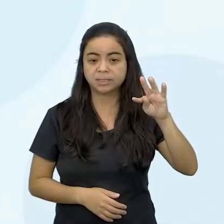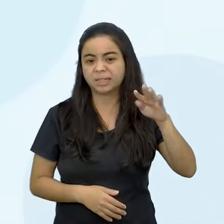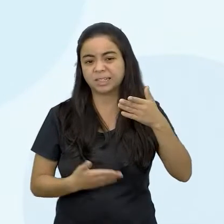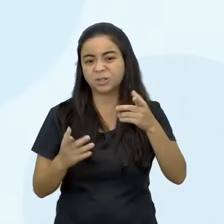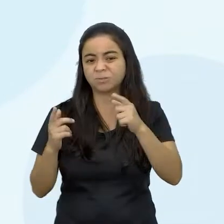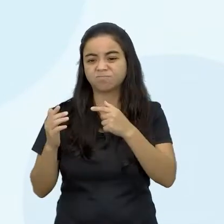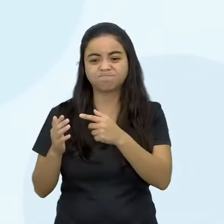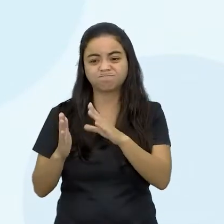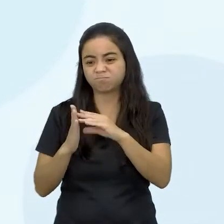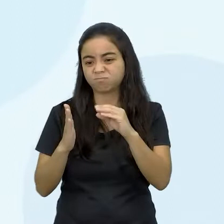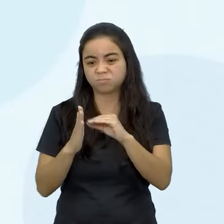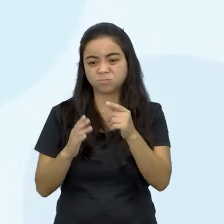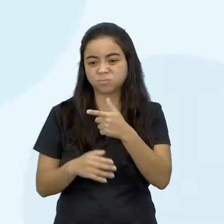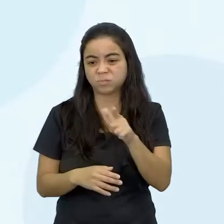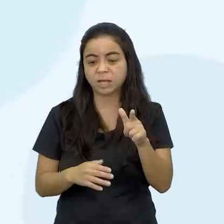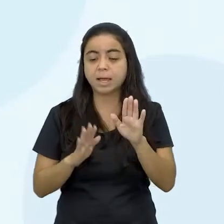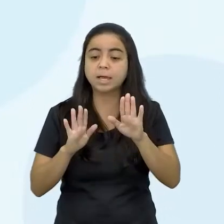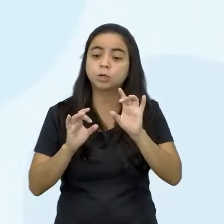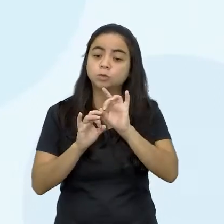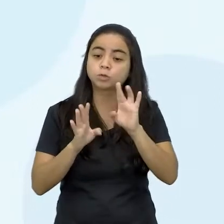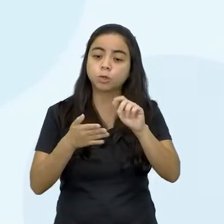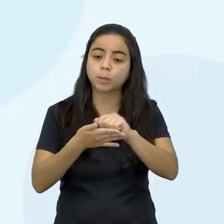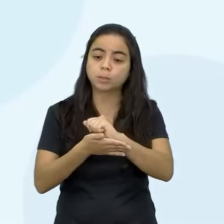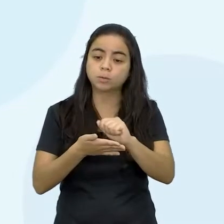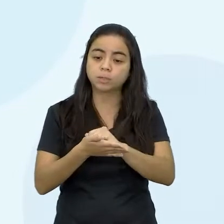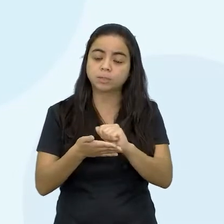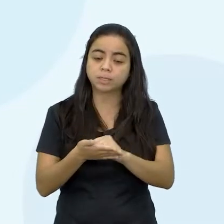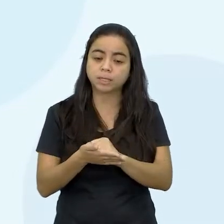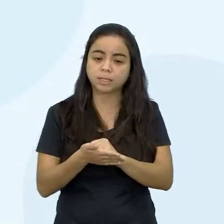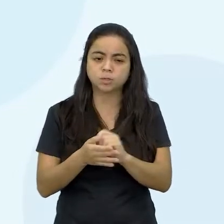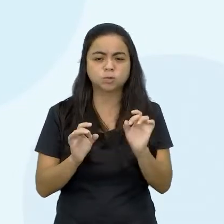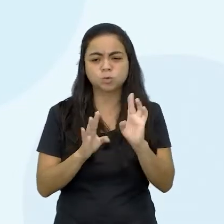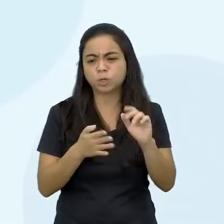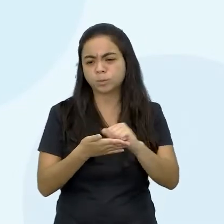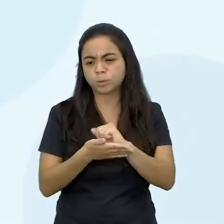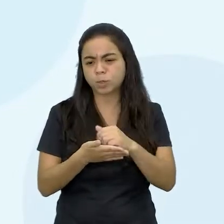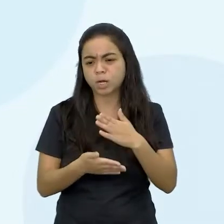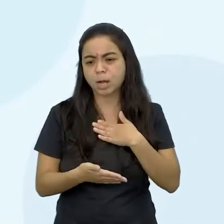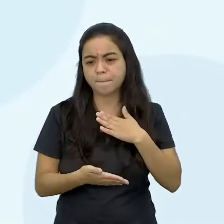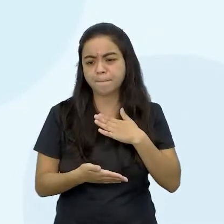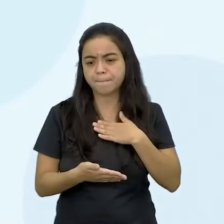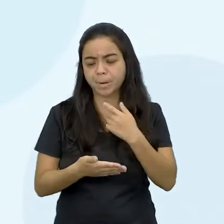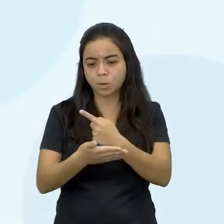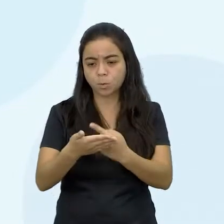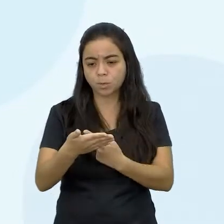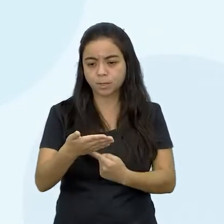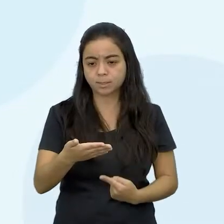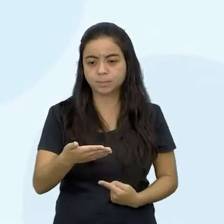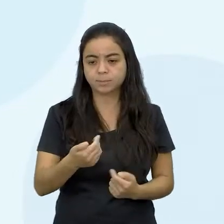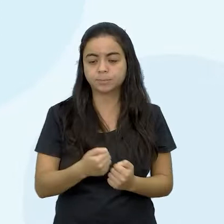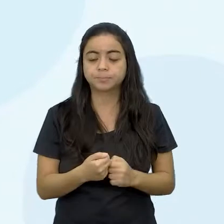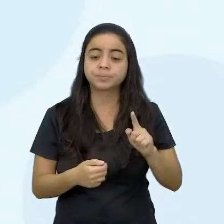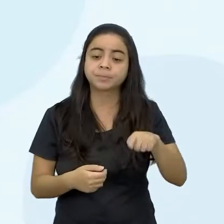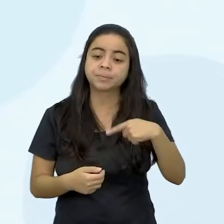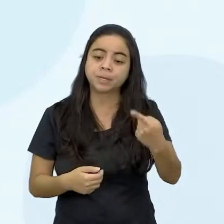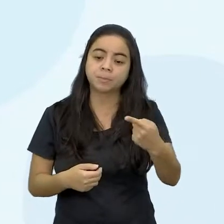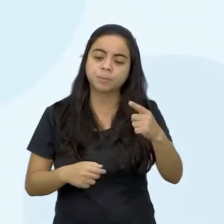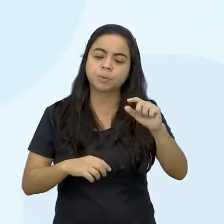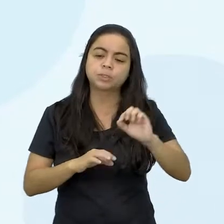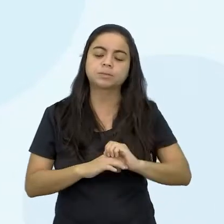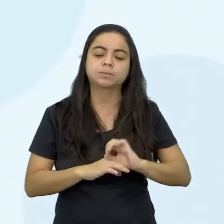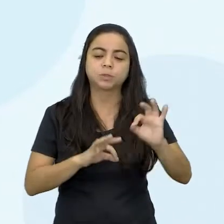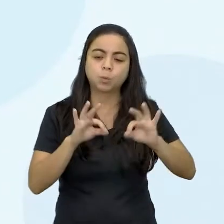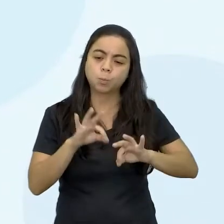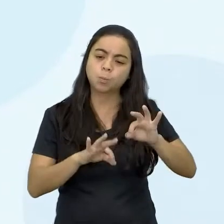isso daí eu só anotei para você é tipo uma anotação do meu diário de bordo depois quando o meu